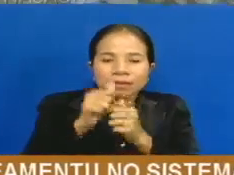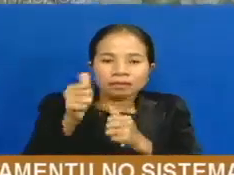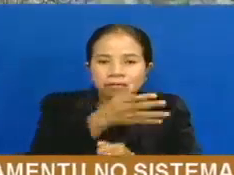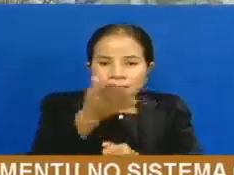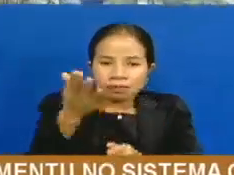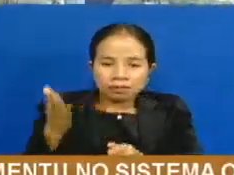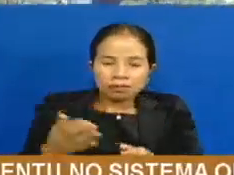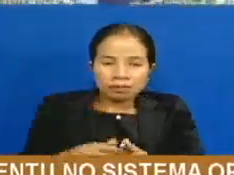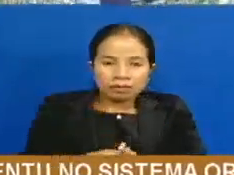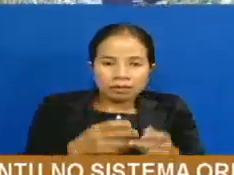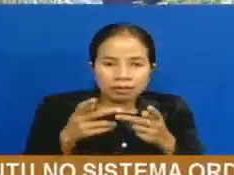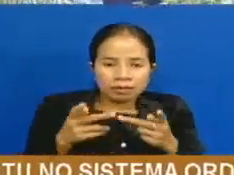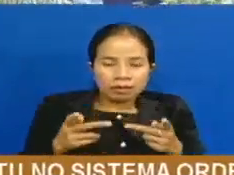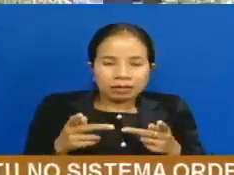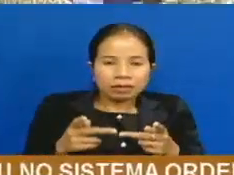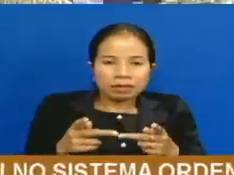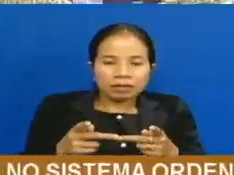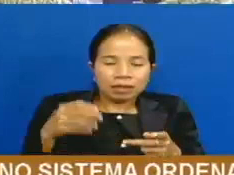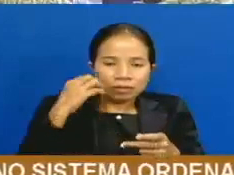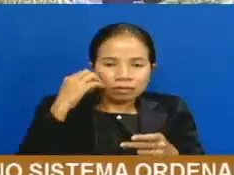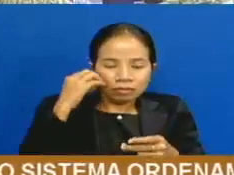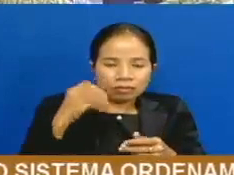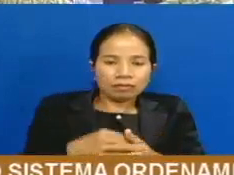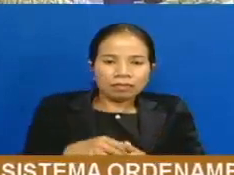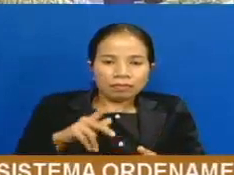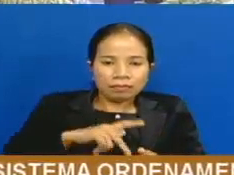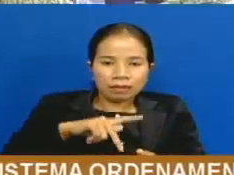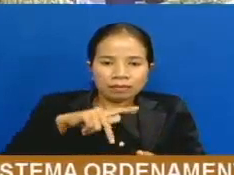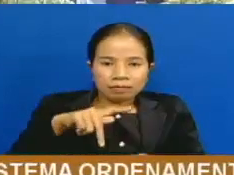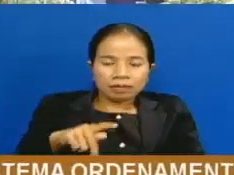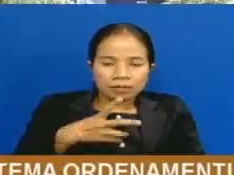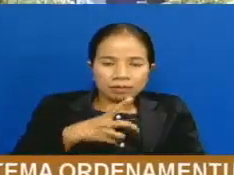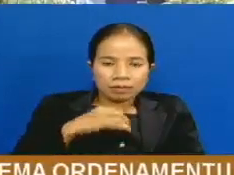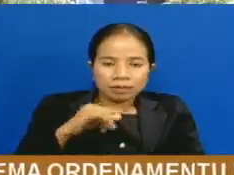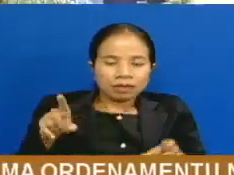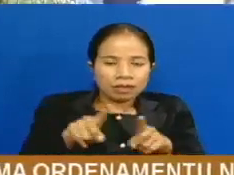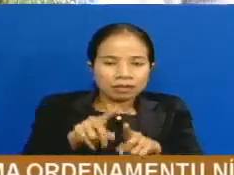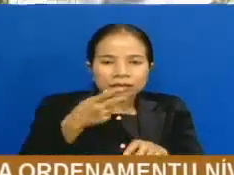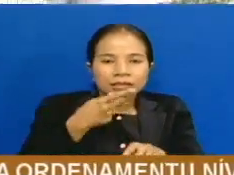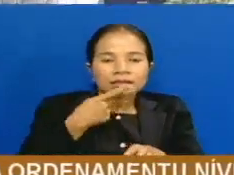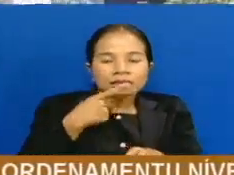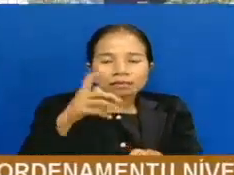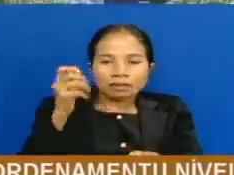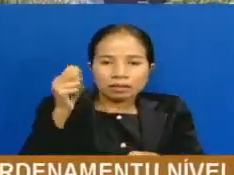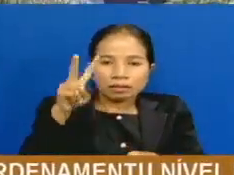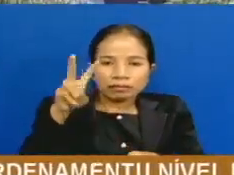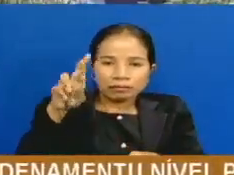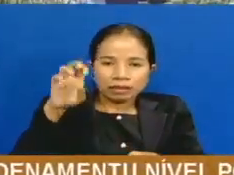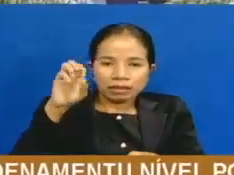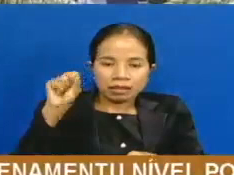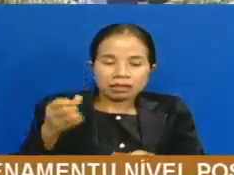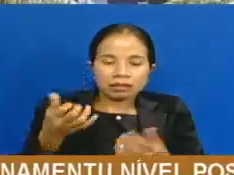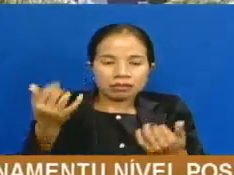bocira ia residensia Palpasso Dili relasion ho padre a Francisco Tavares ni bemak